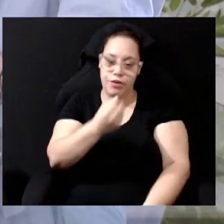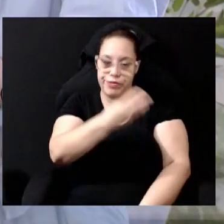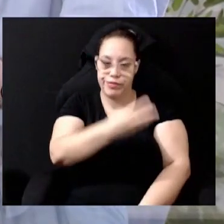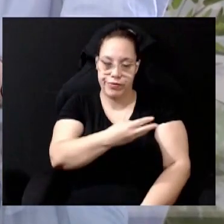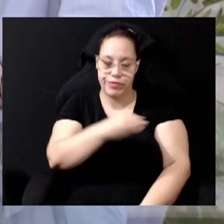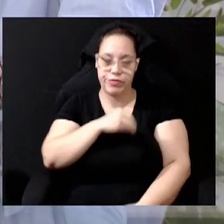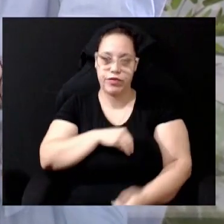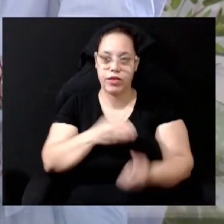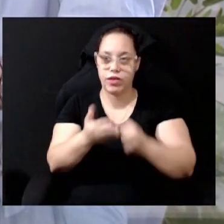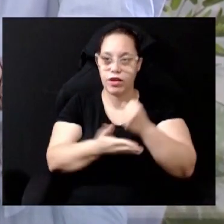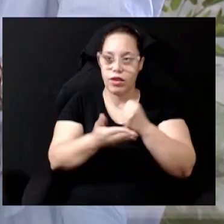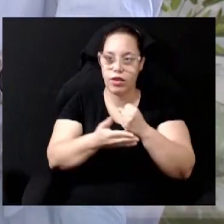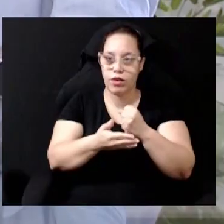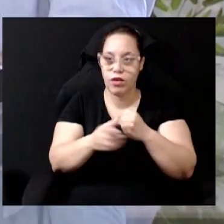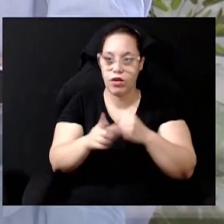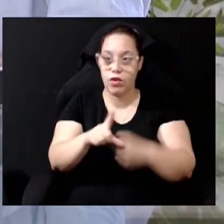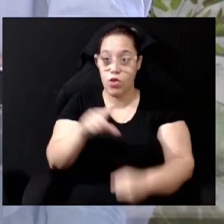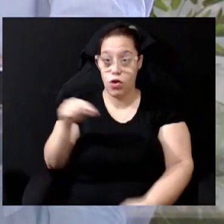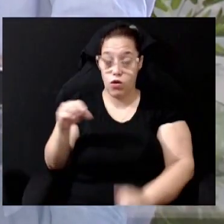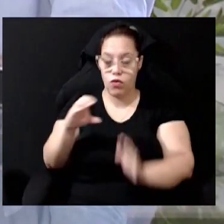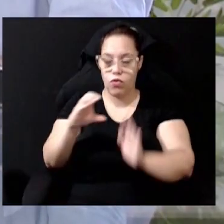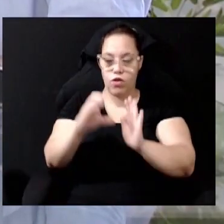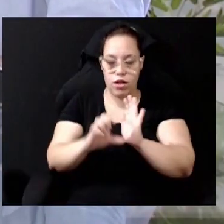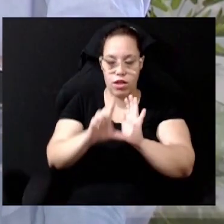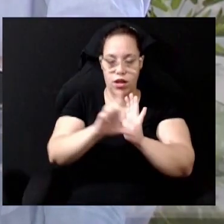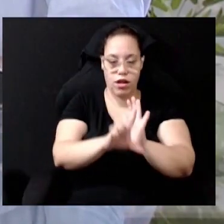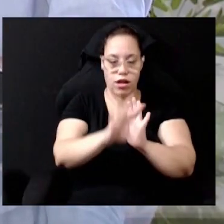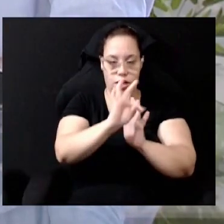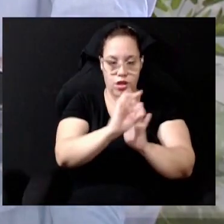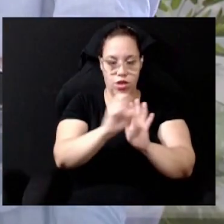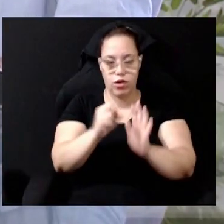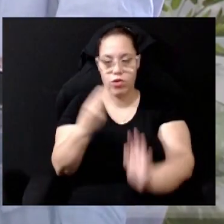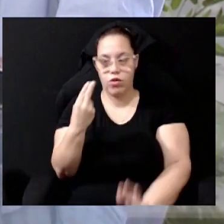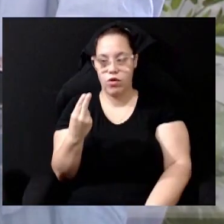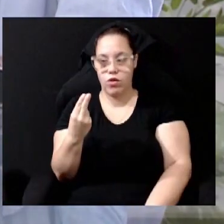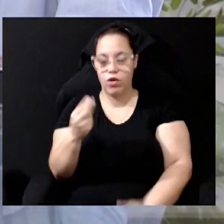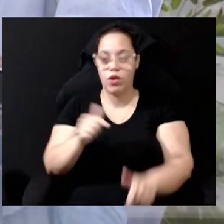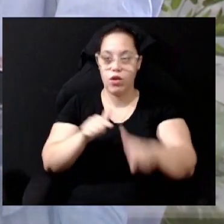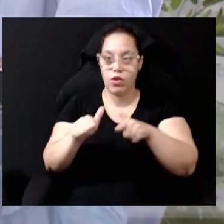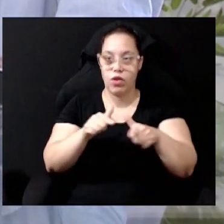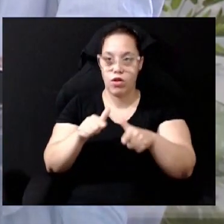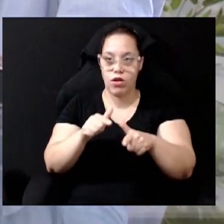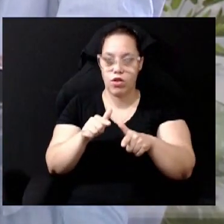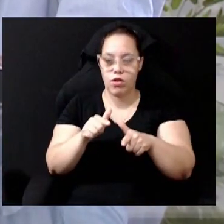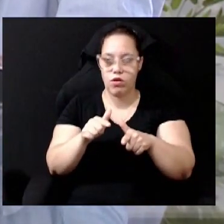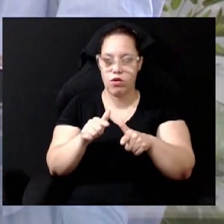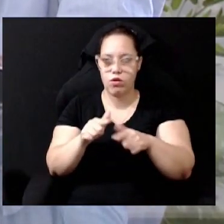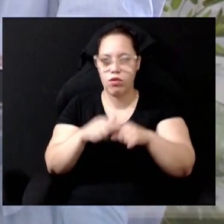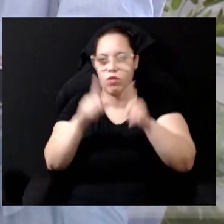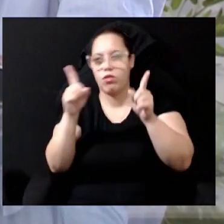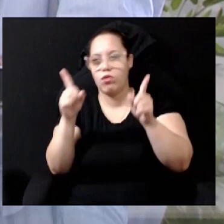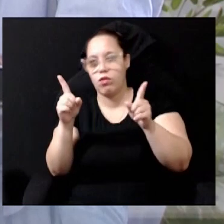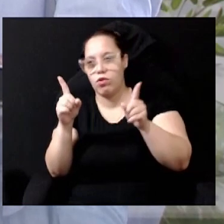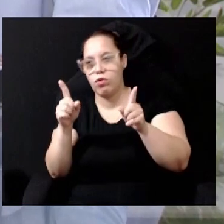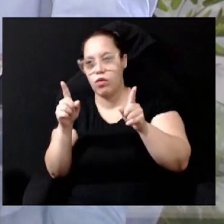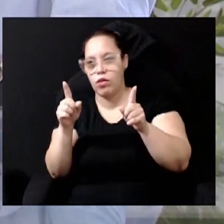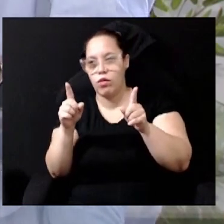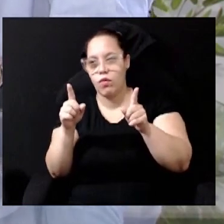pessoas que estão fora da força de trabalho ou aquelas pessoas que estão trabalhando, mas estão trabalhando de